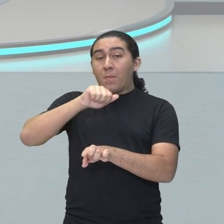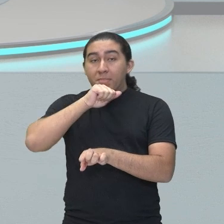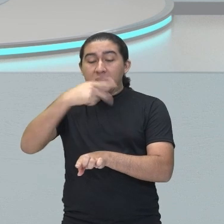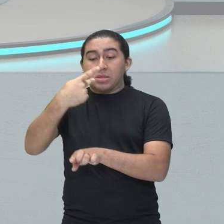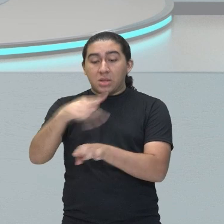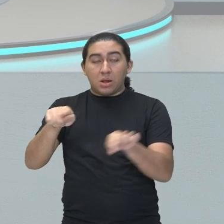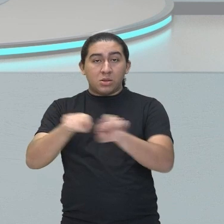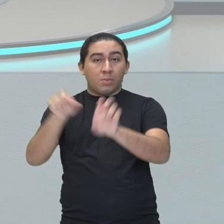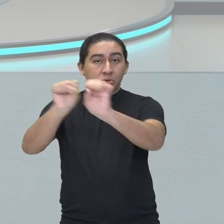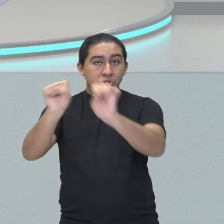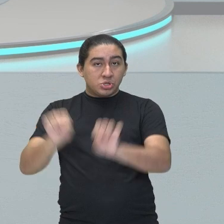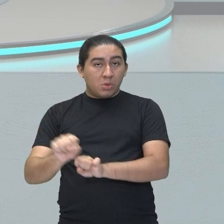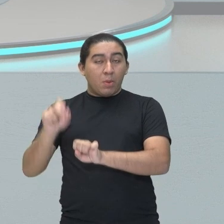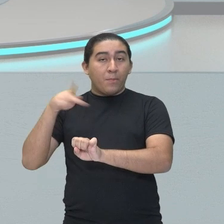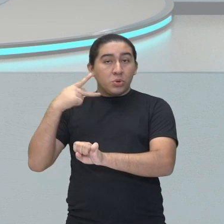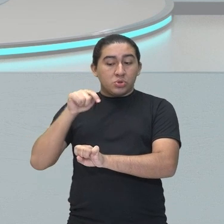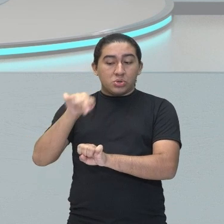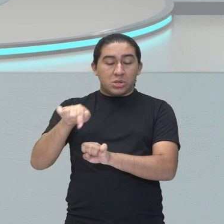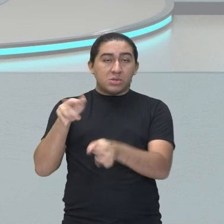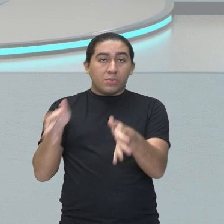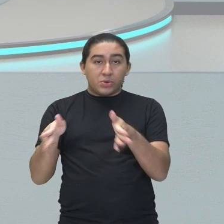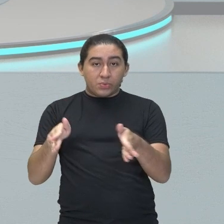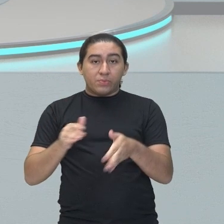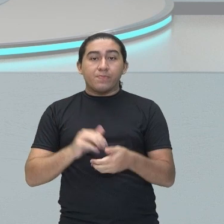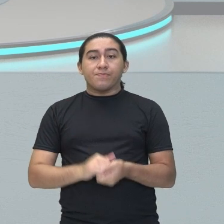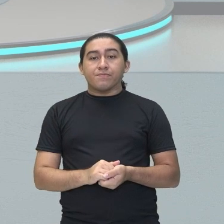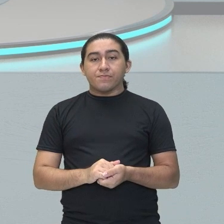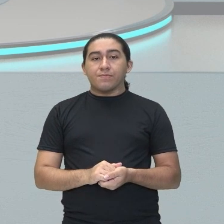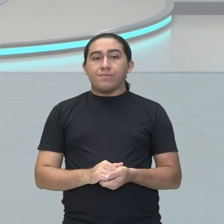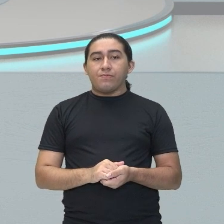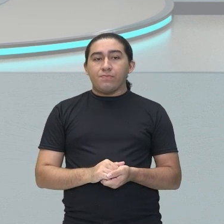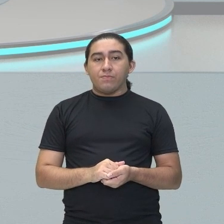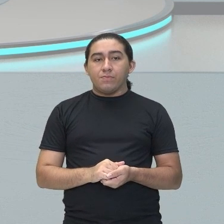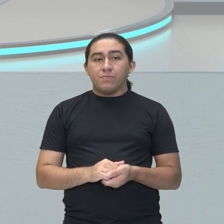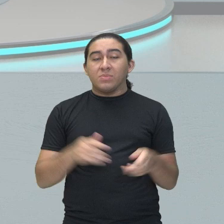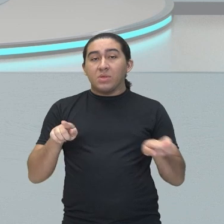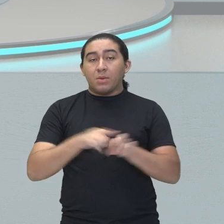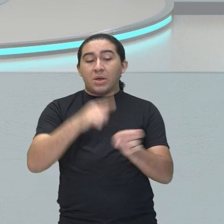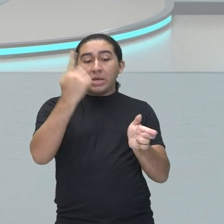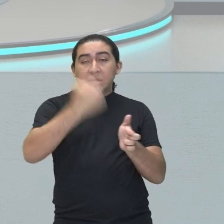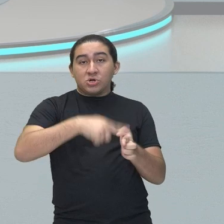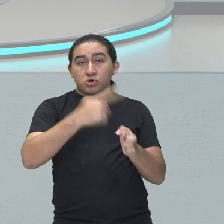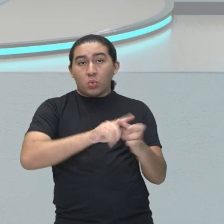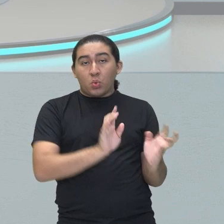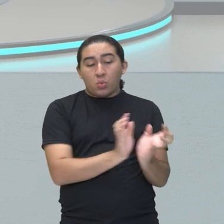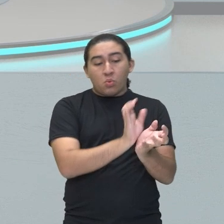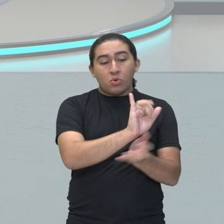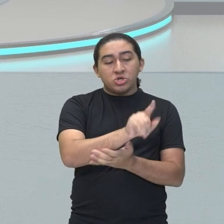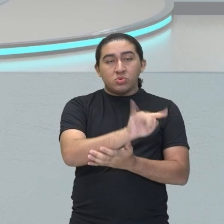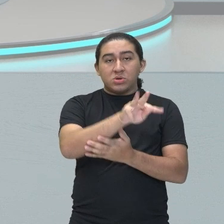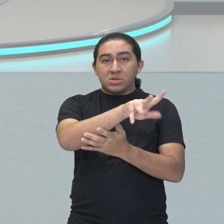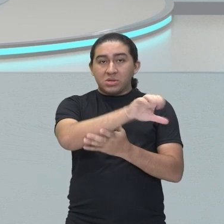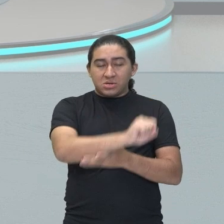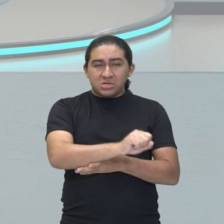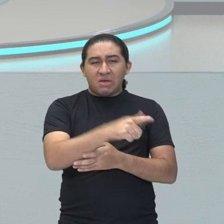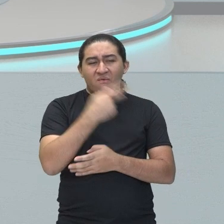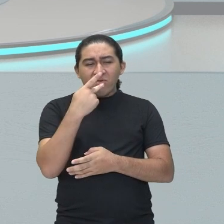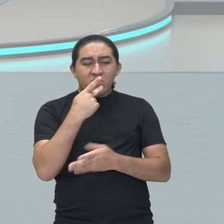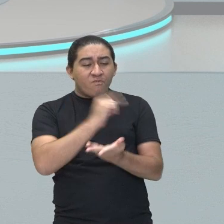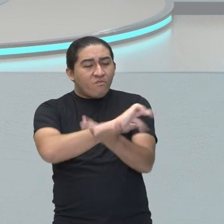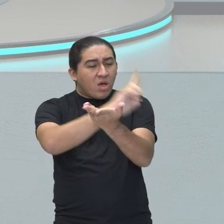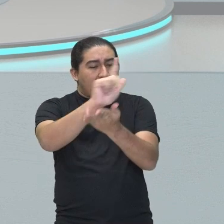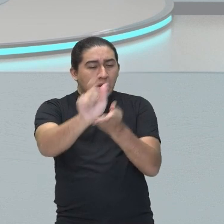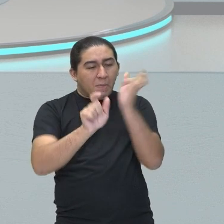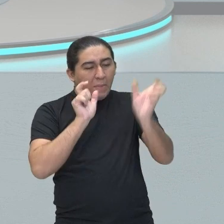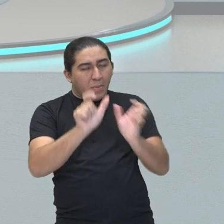sistema político do momento, e também ele atacou os jesuítas, ele falou coisas que não devia,